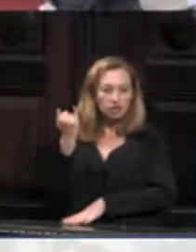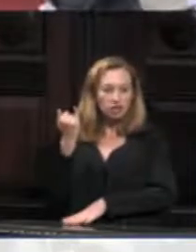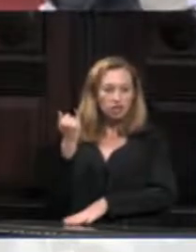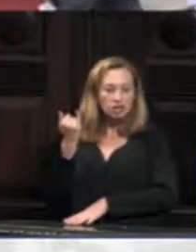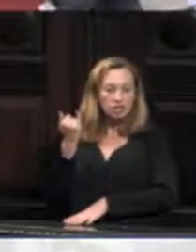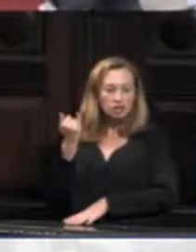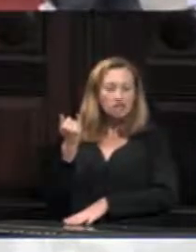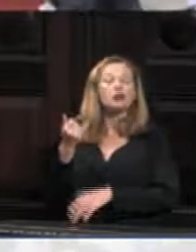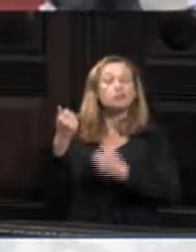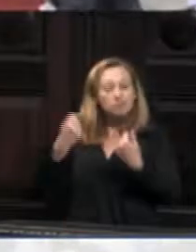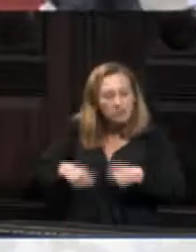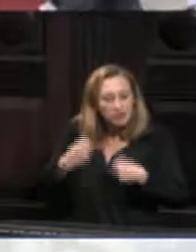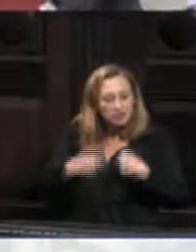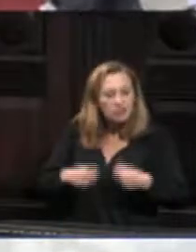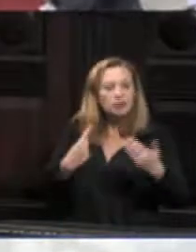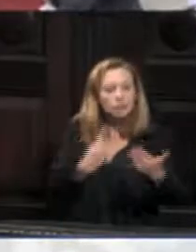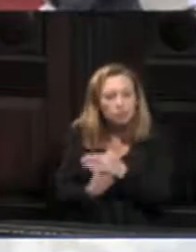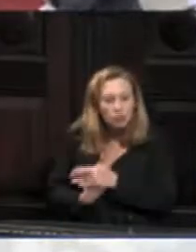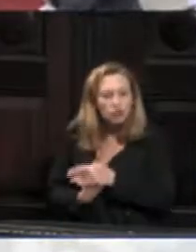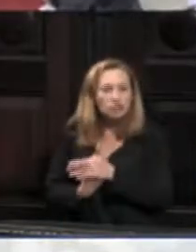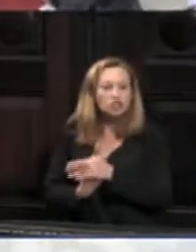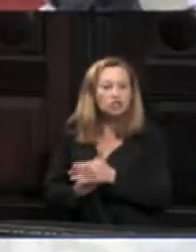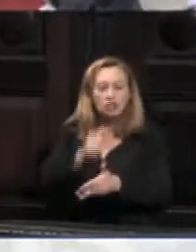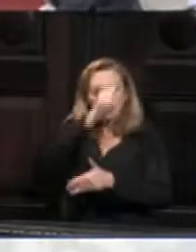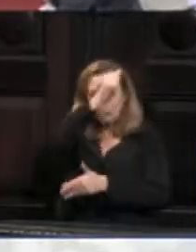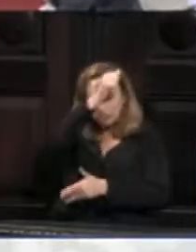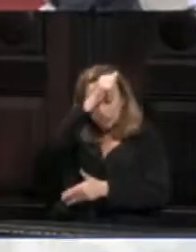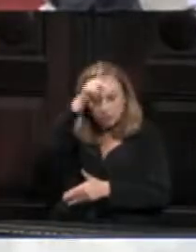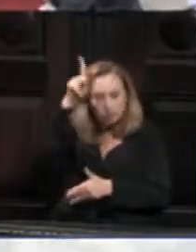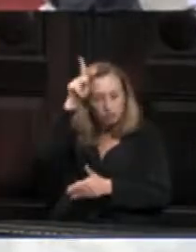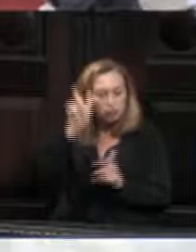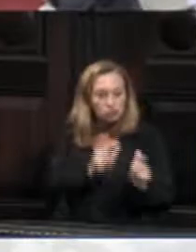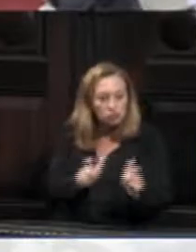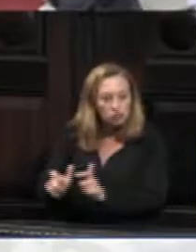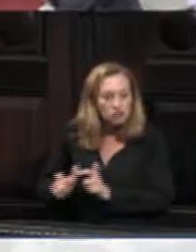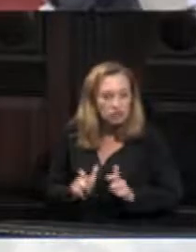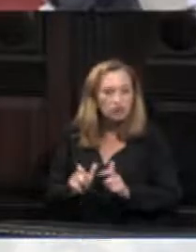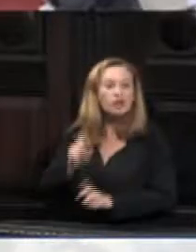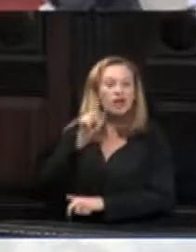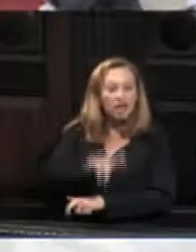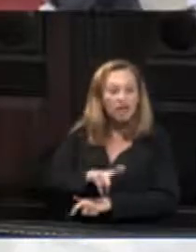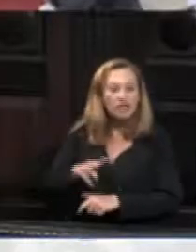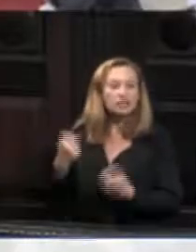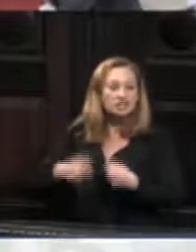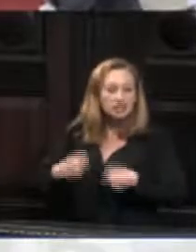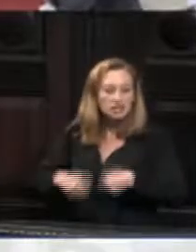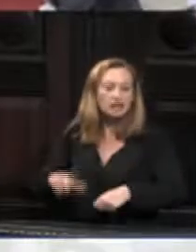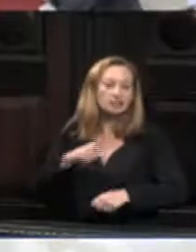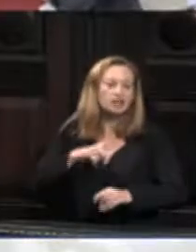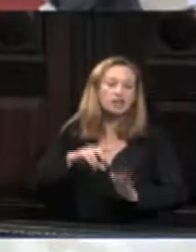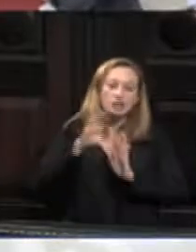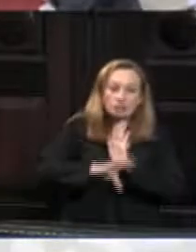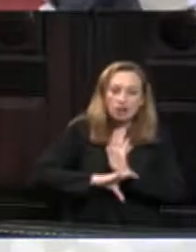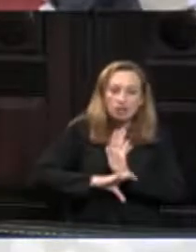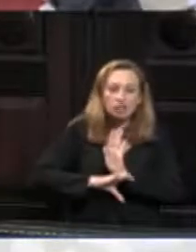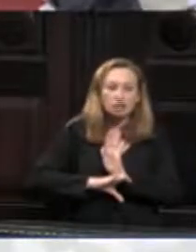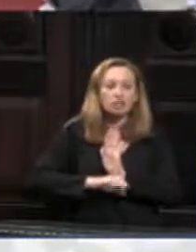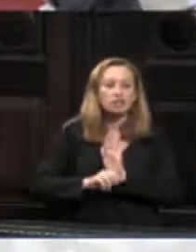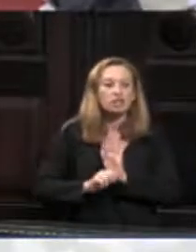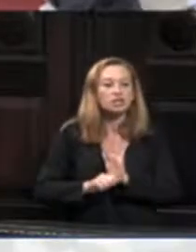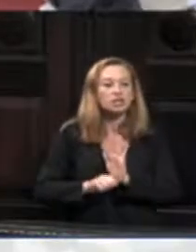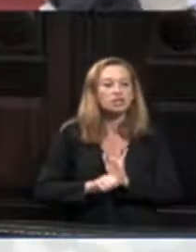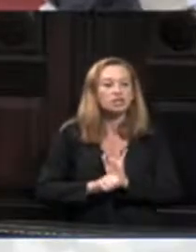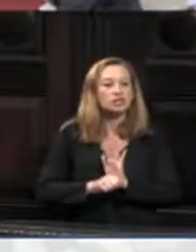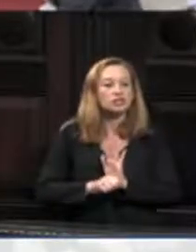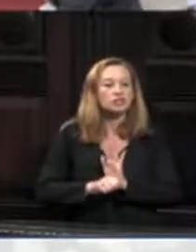nega, ele precisa proteger esses municípios. É necessário ter emendas aqui que garantam que